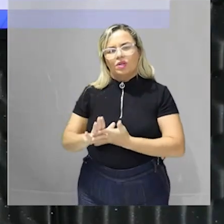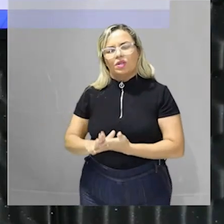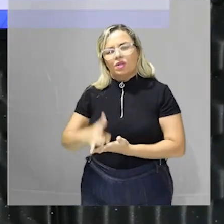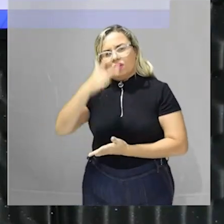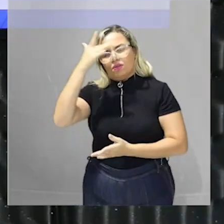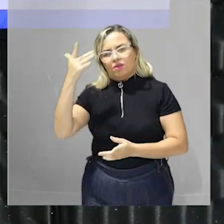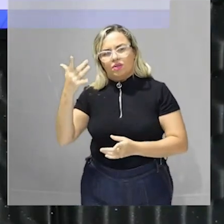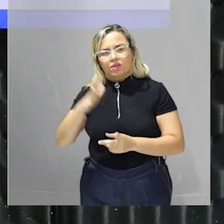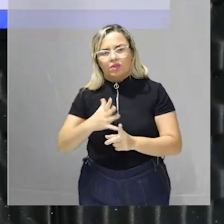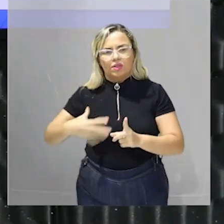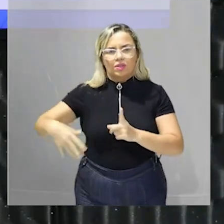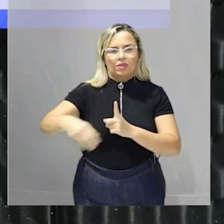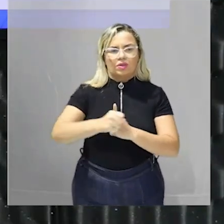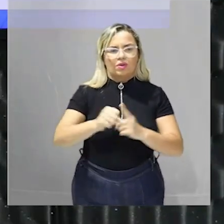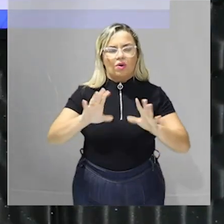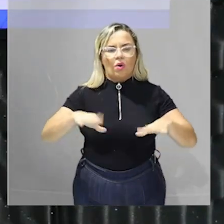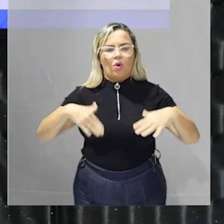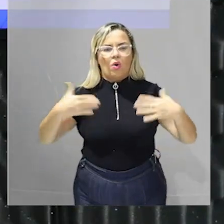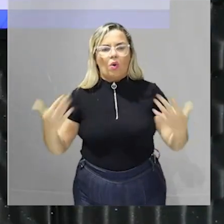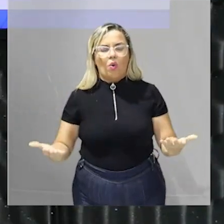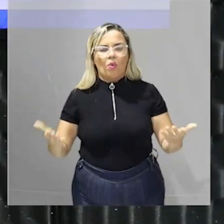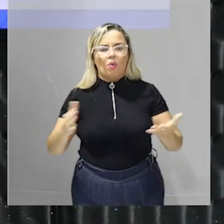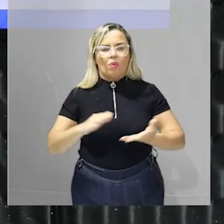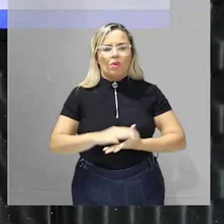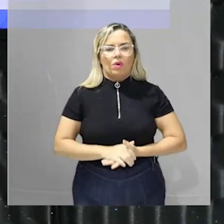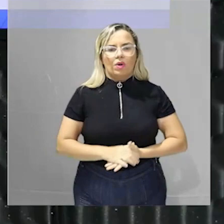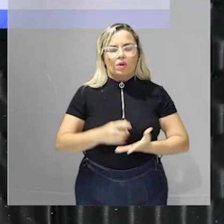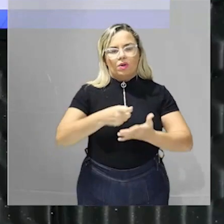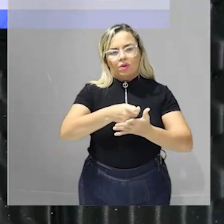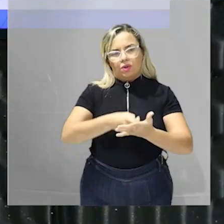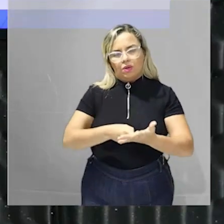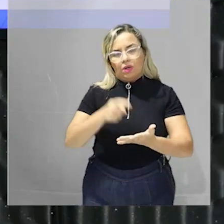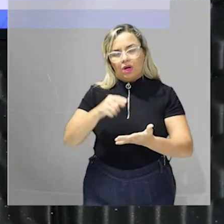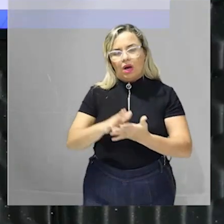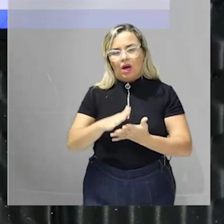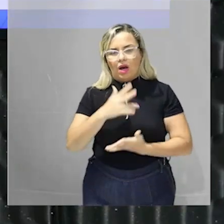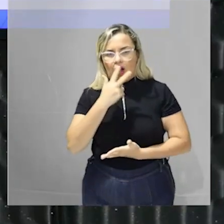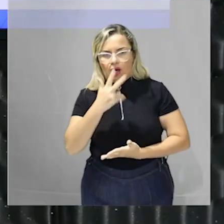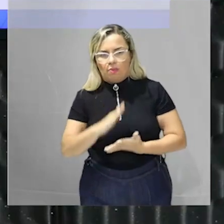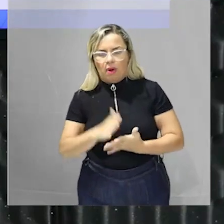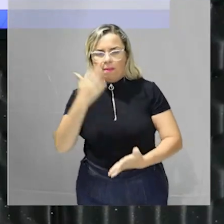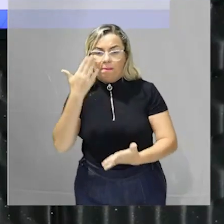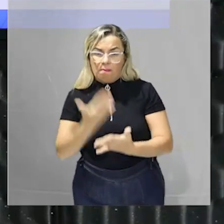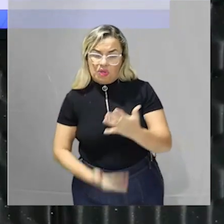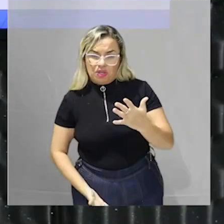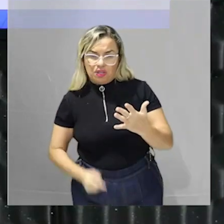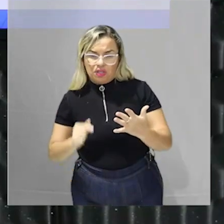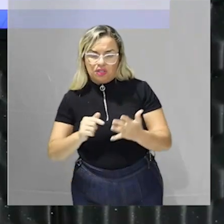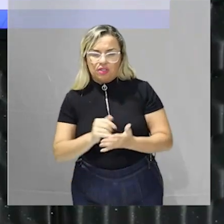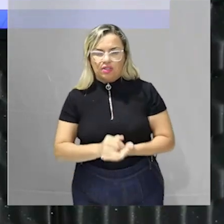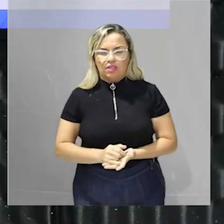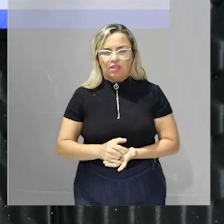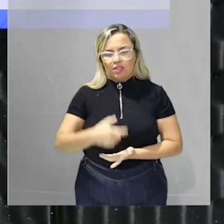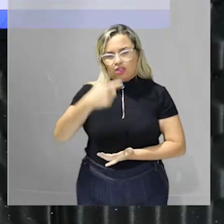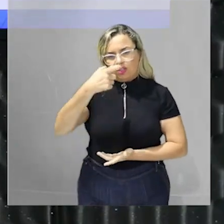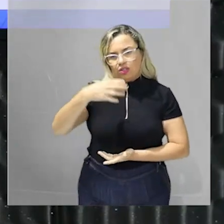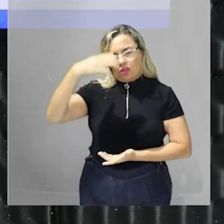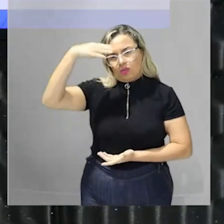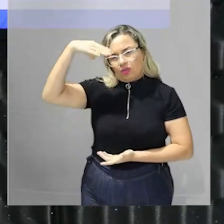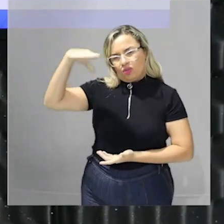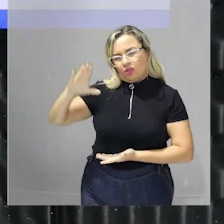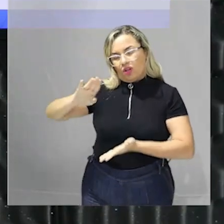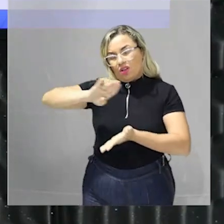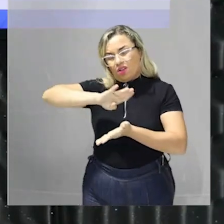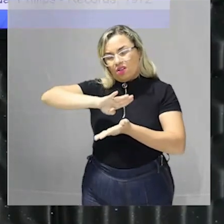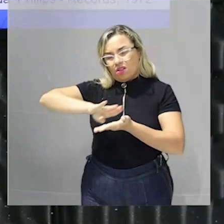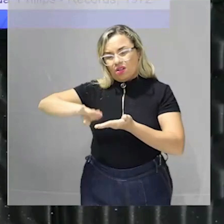fazem parte? Ou esse texto pressupõe uma perda de identidade dessas pessoas que saem dos seus países?